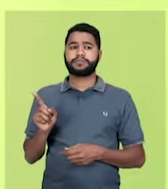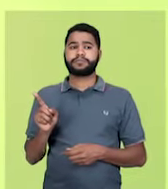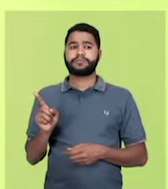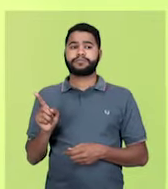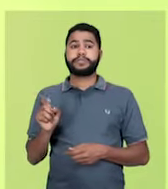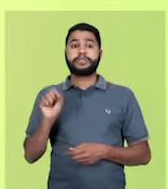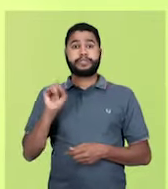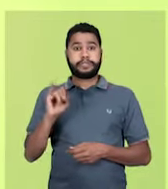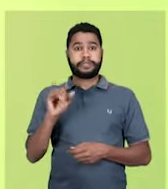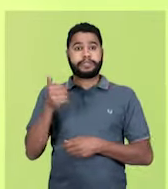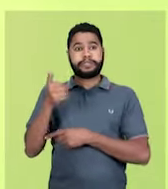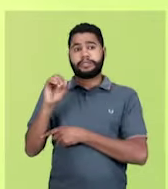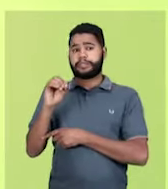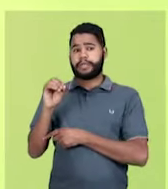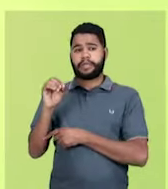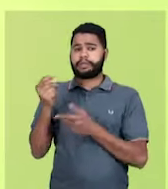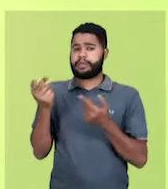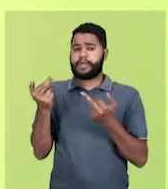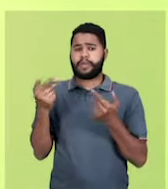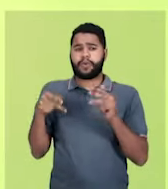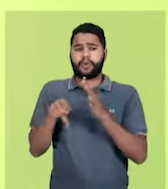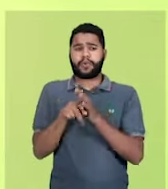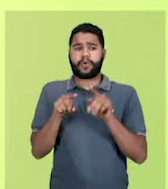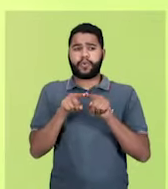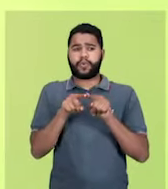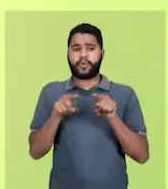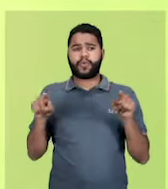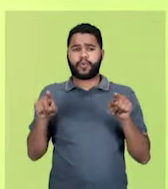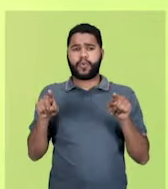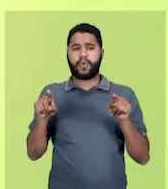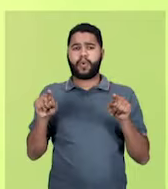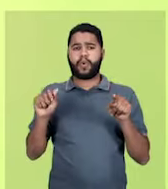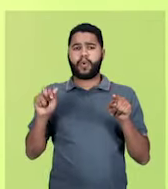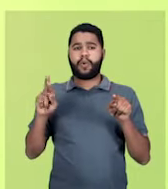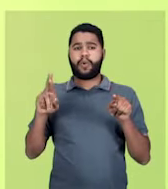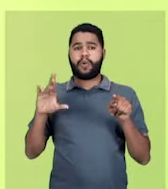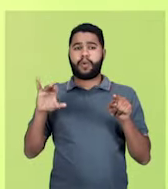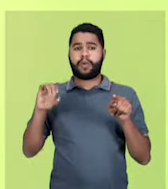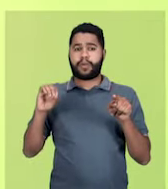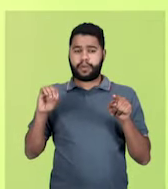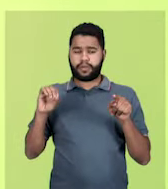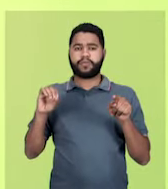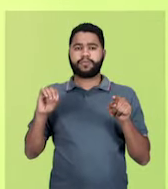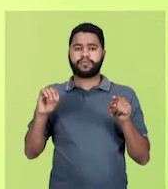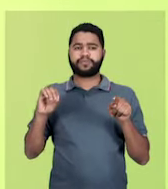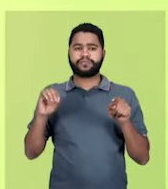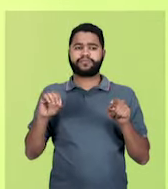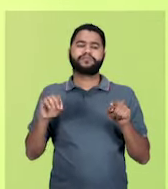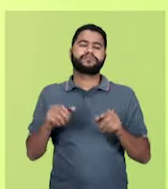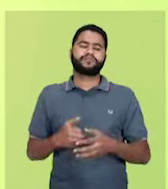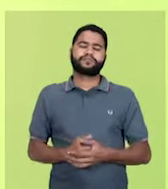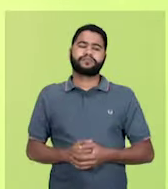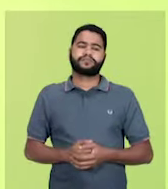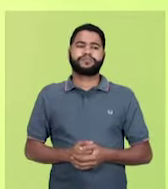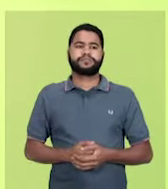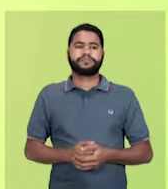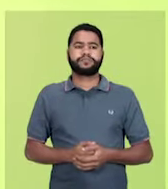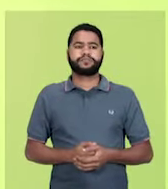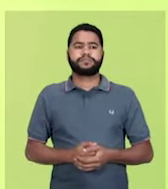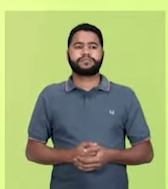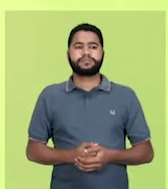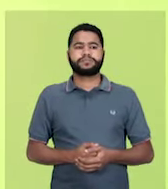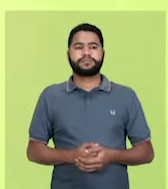se for 10, é o mesmo comprimento do raio, que também seria 10 no caso,